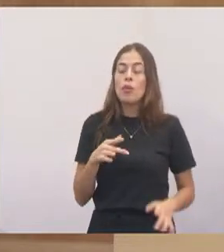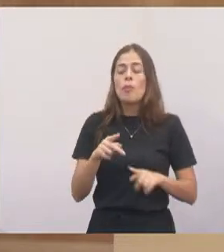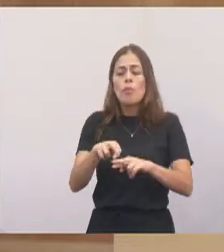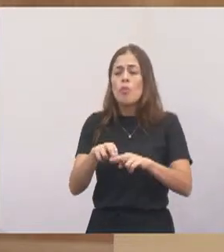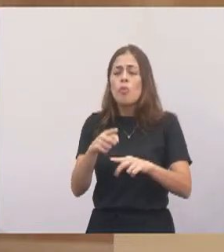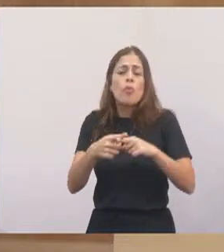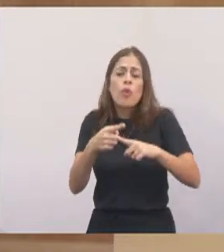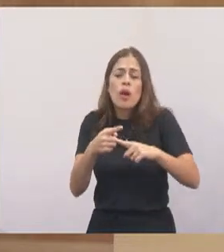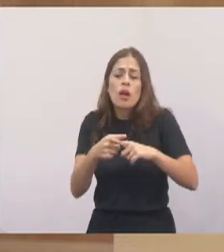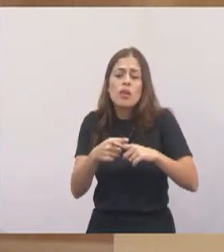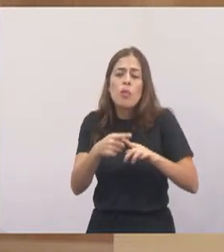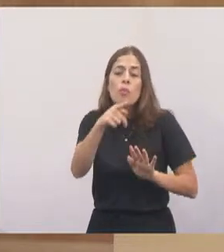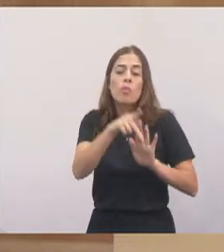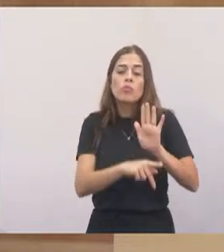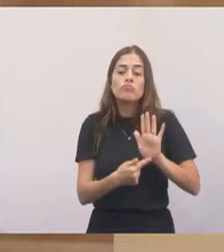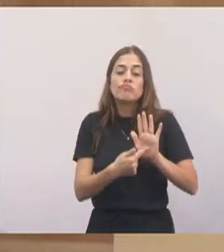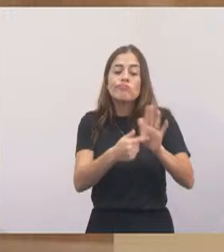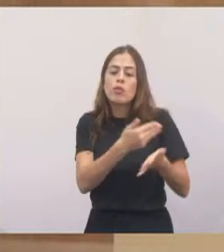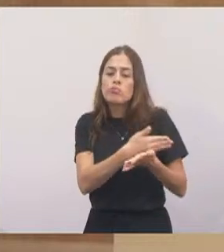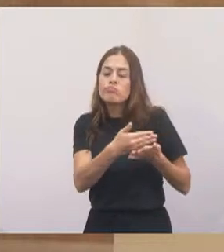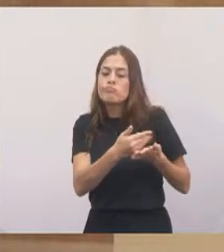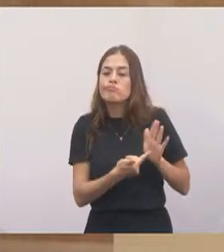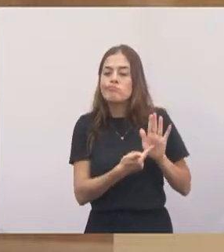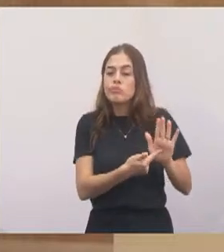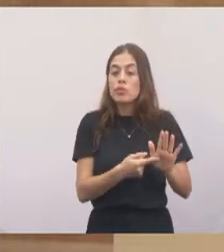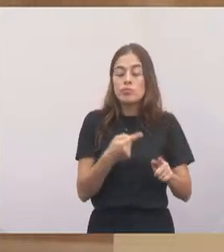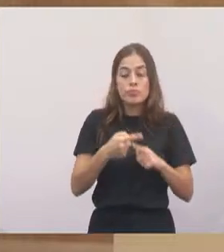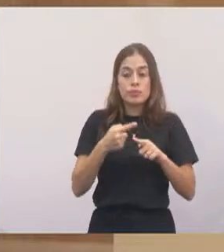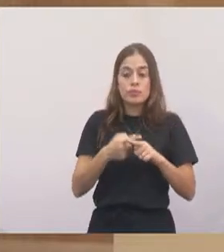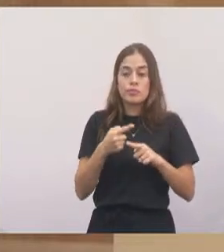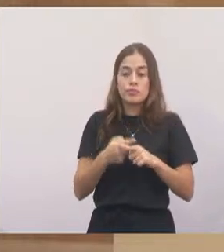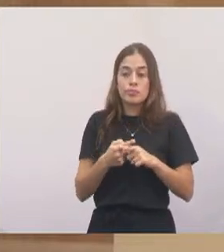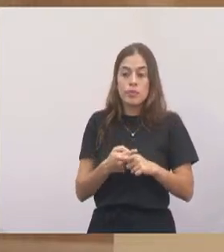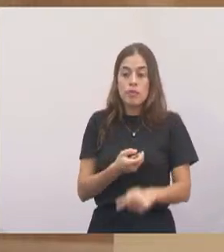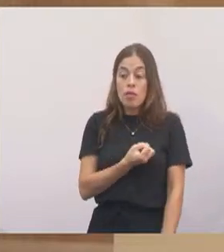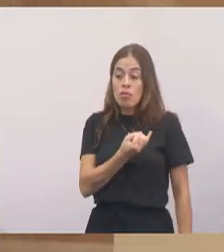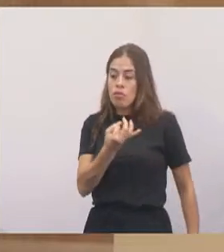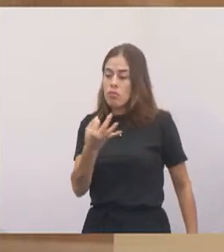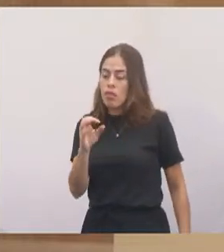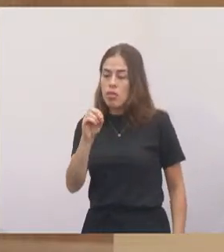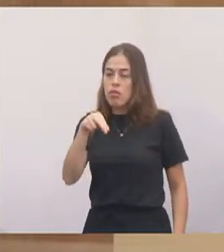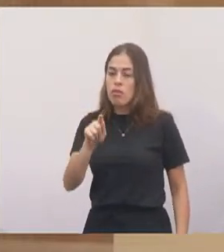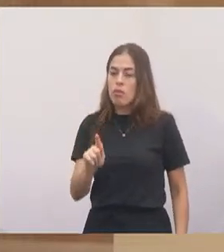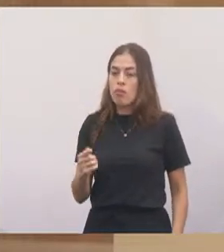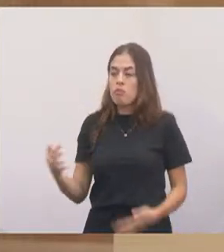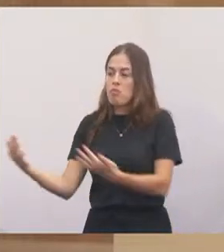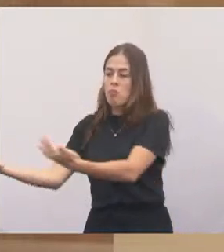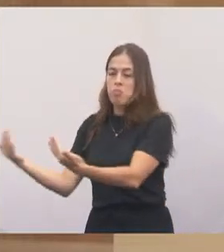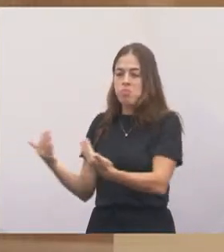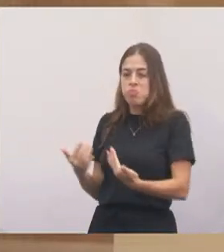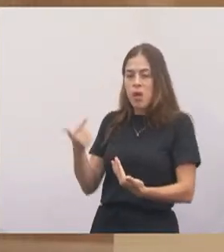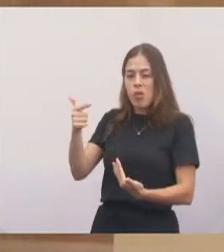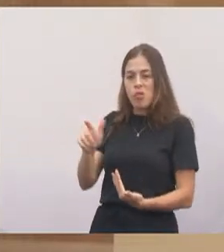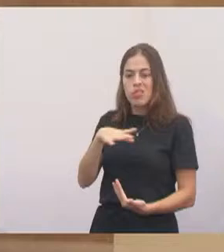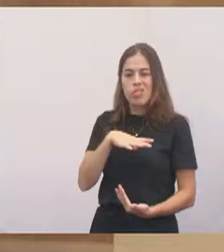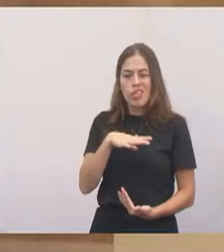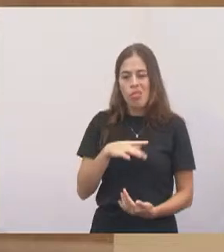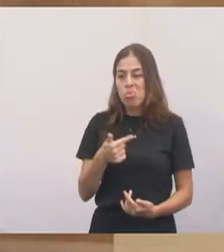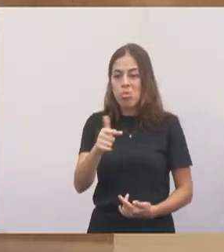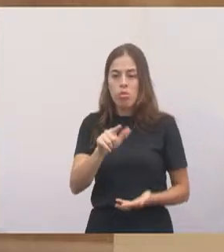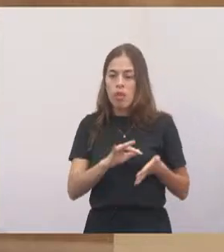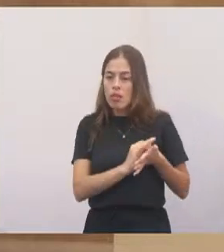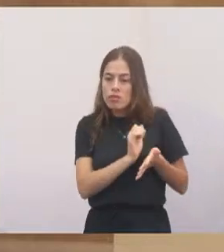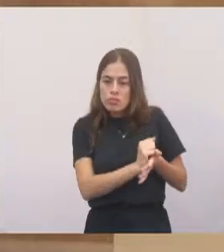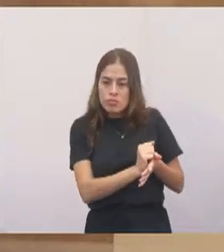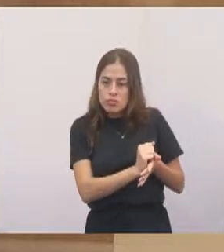projeto começando com essa cláusula aqui? Porque muitas ONGs vêm de fora e pessoas que nem têm